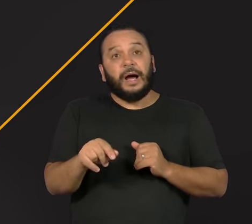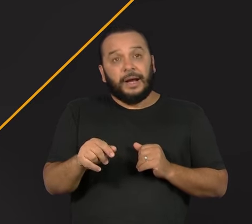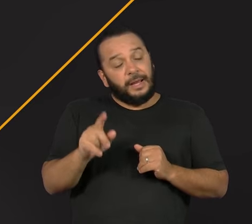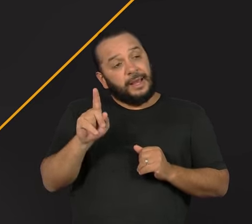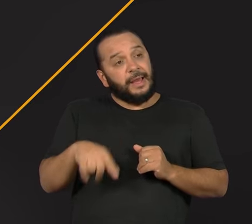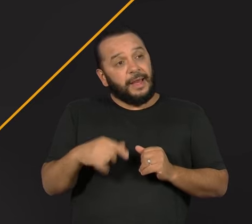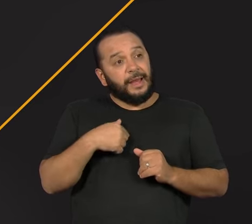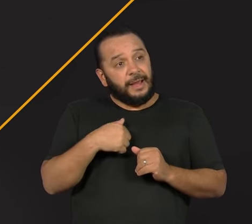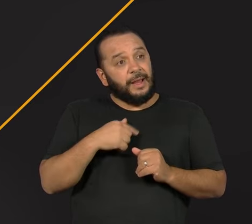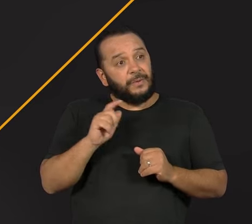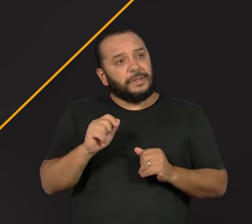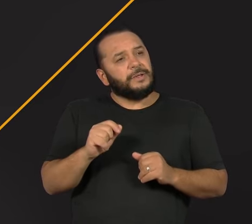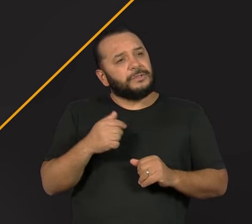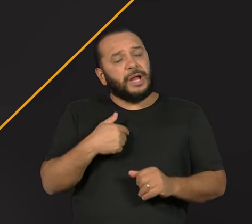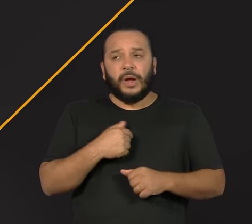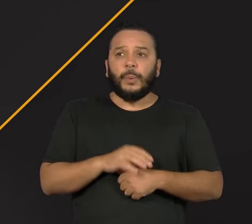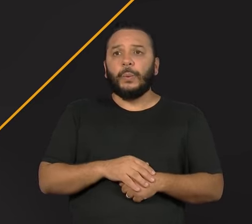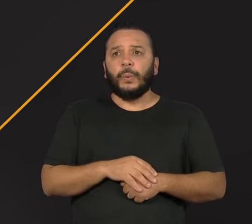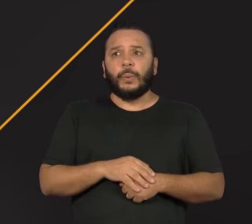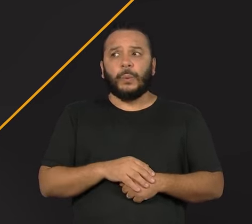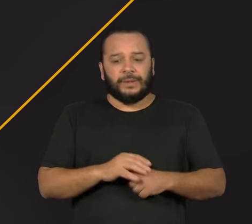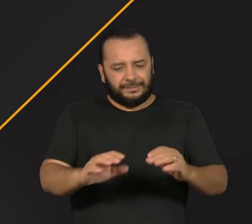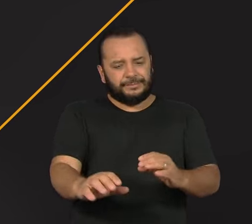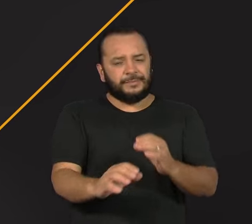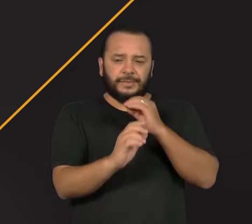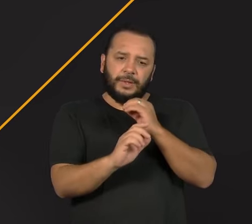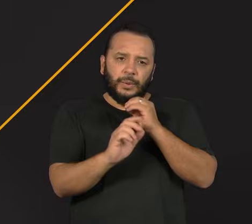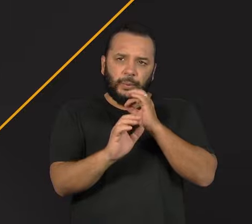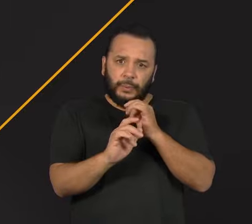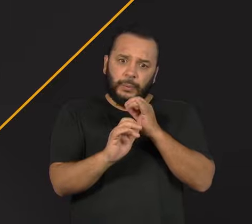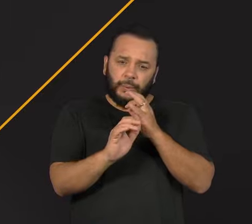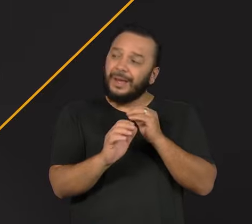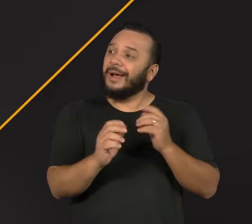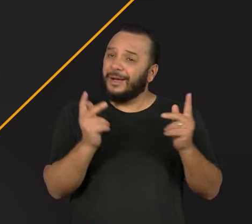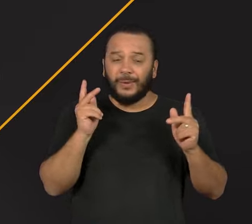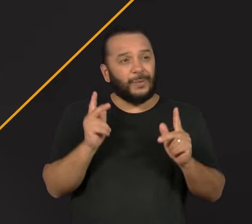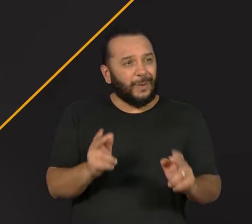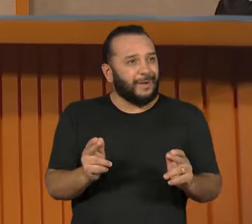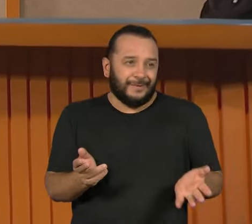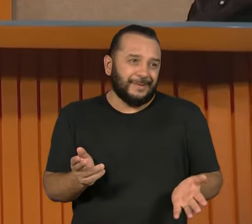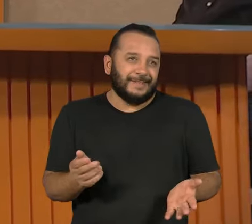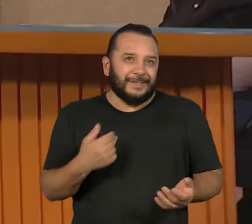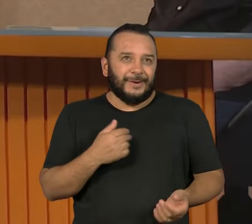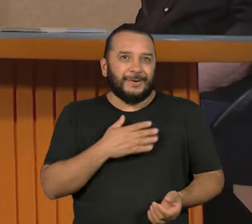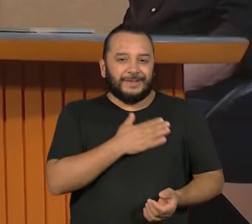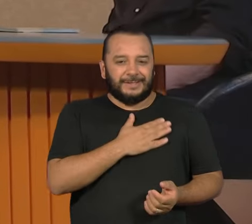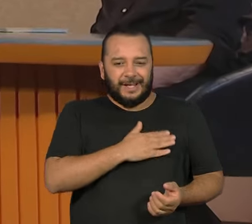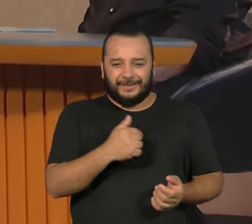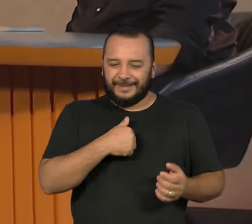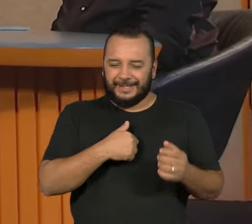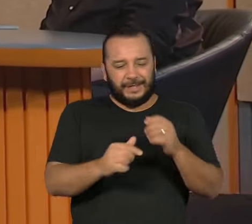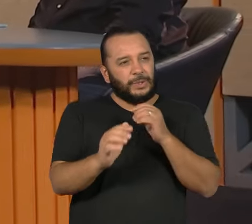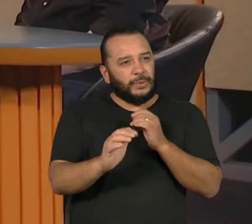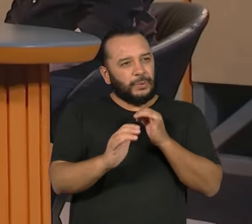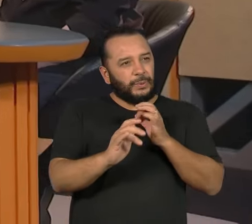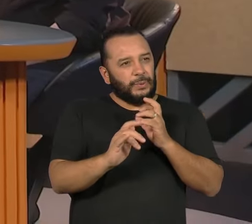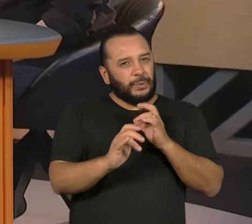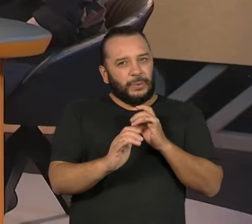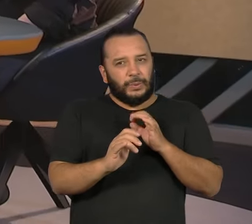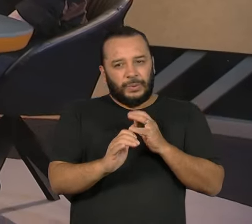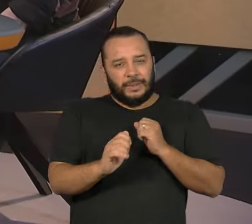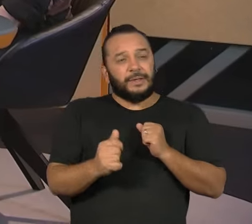uma extensão do que eu já fazia. Então, pegar a flauta doce para tocar era um apito. Eu pegava, botava o dedo, saía tocando e tal.